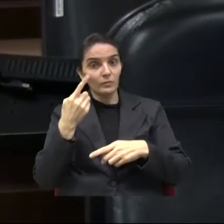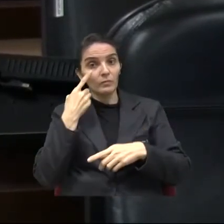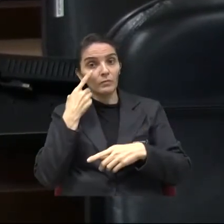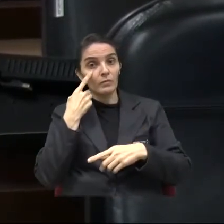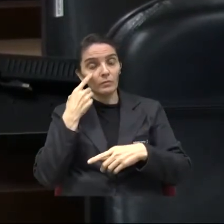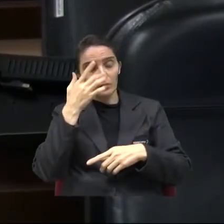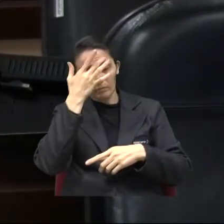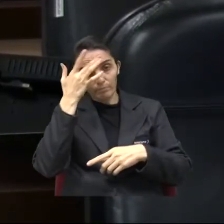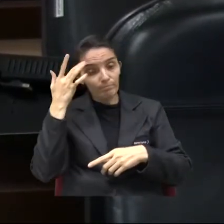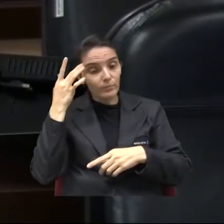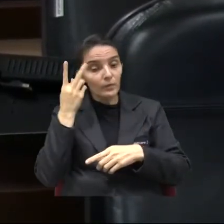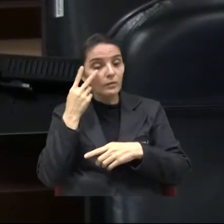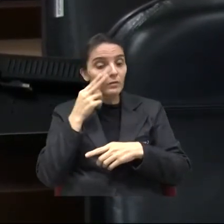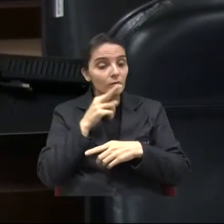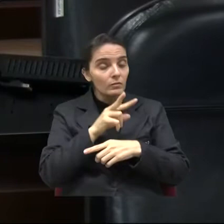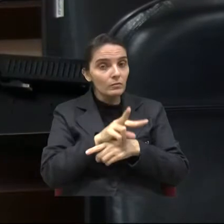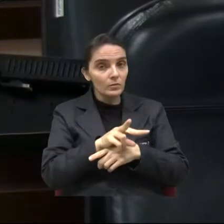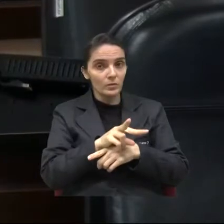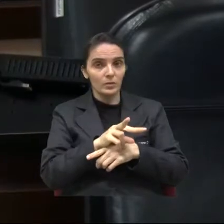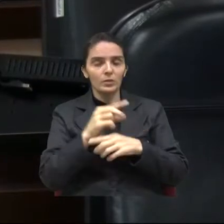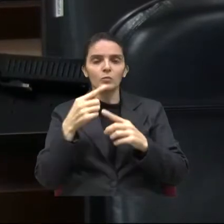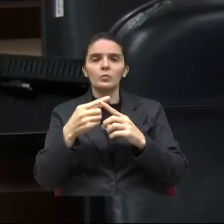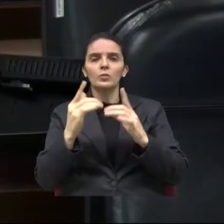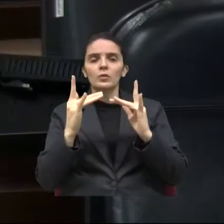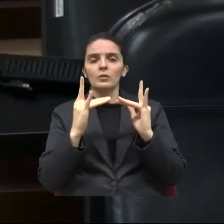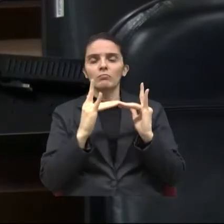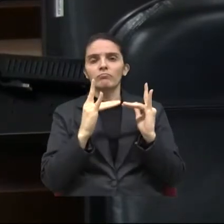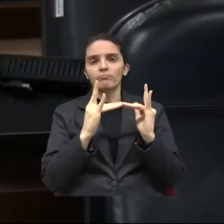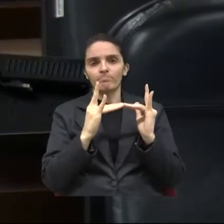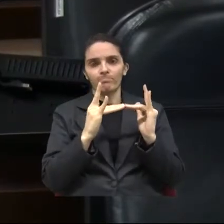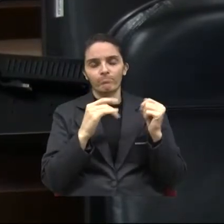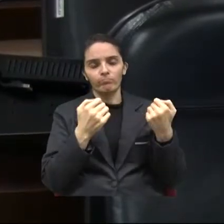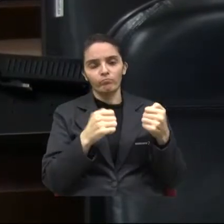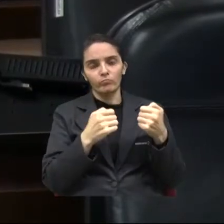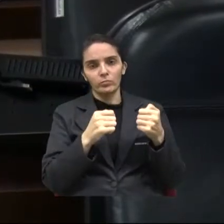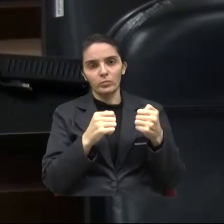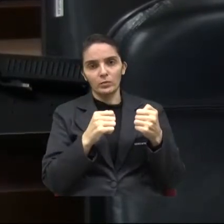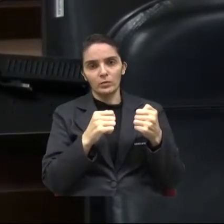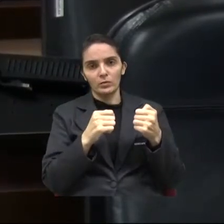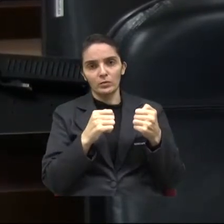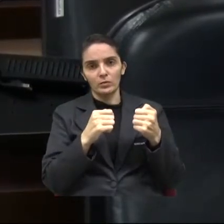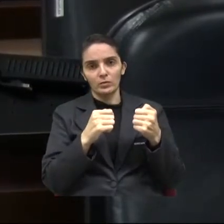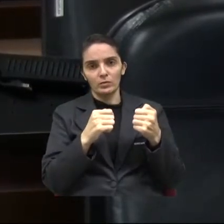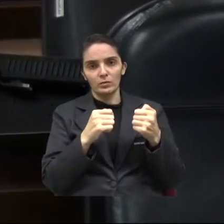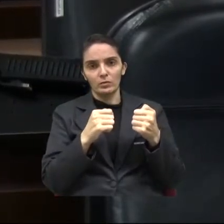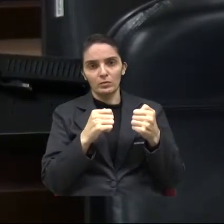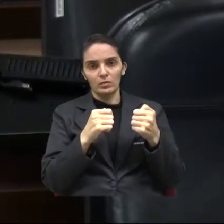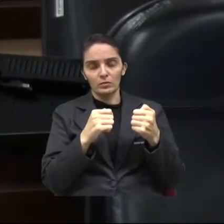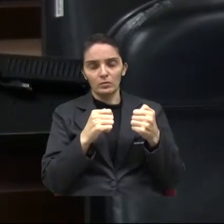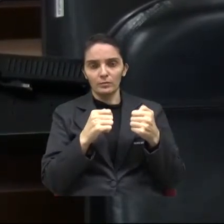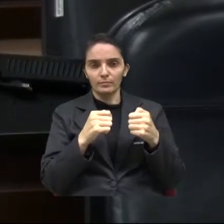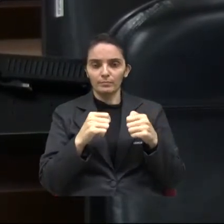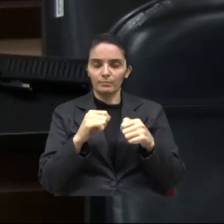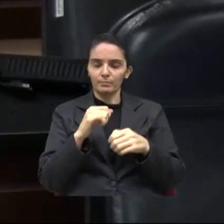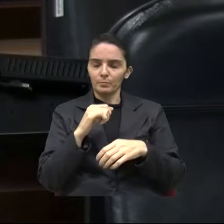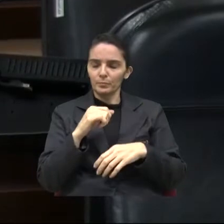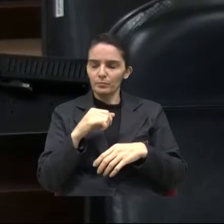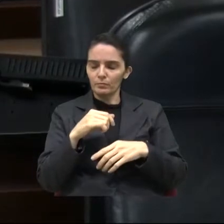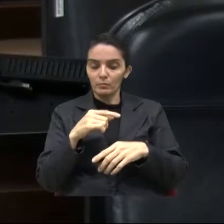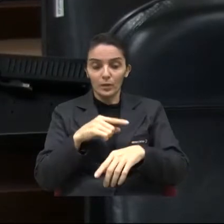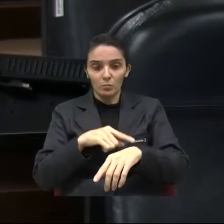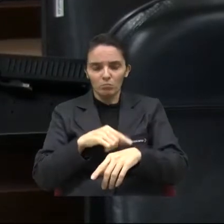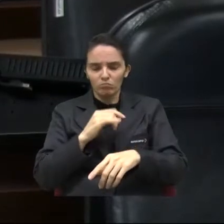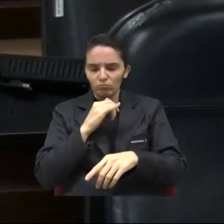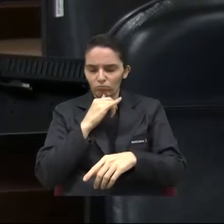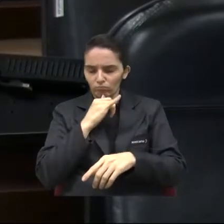situação nos horários que as pessoas precisam, no momento de tanta tristeza, que a pessoa